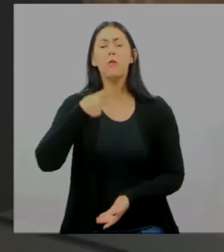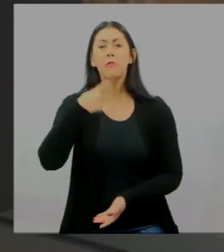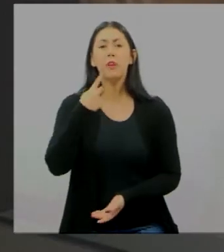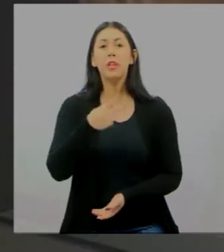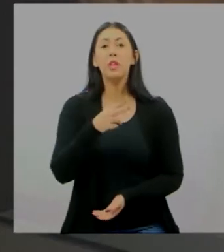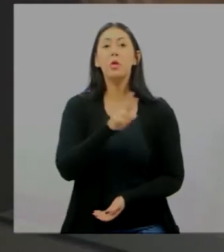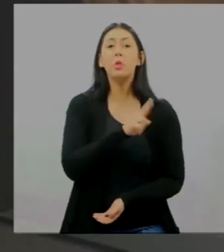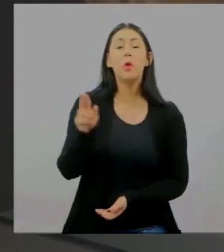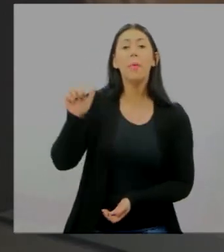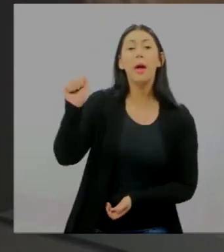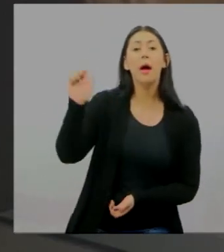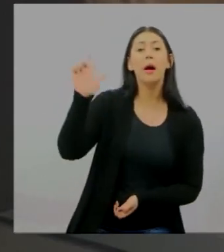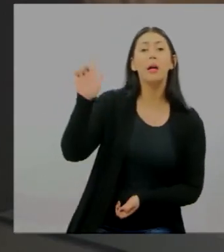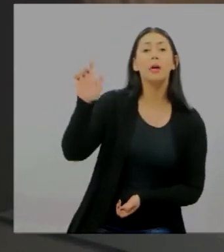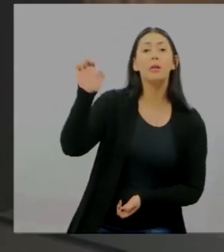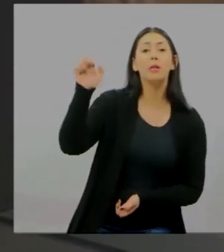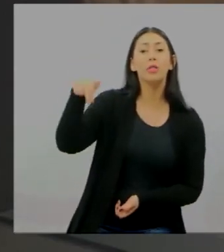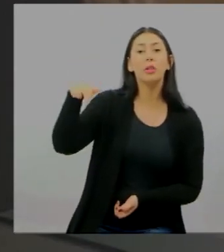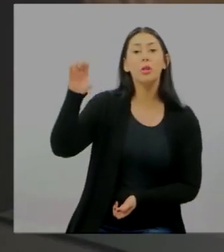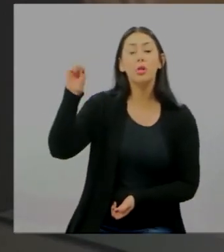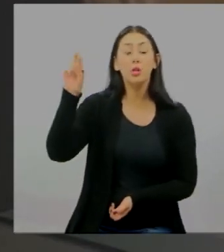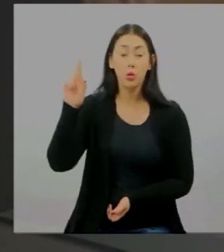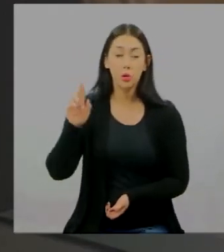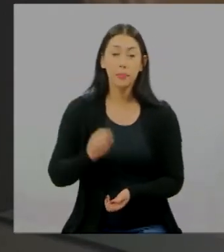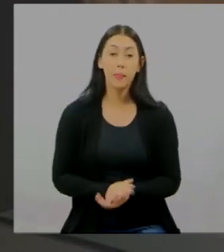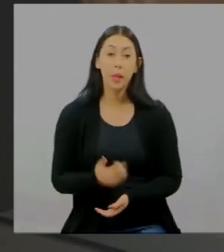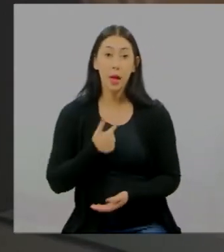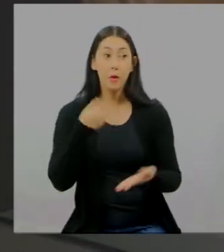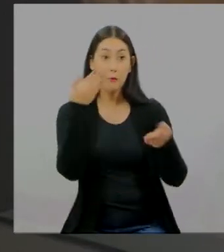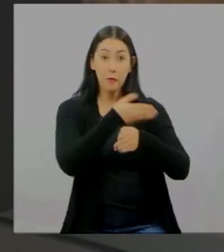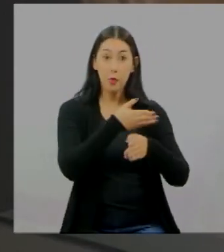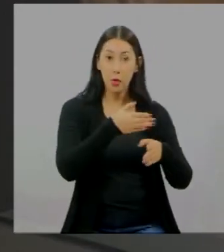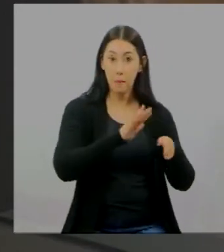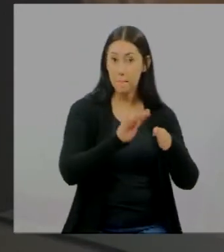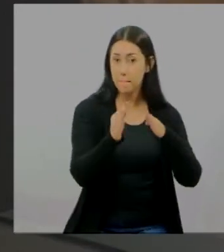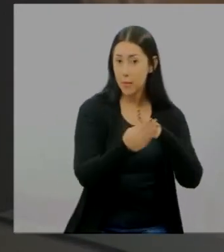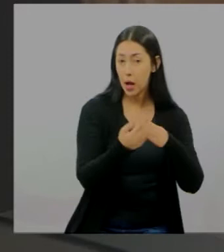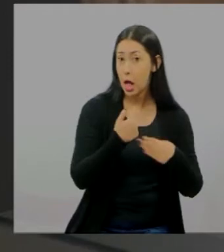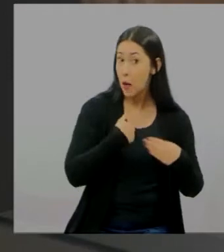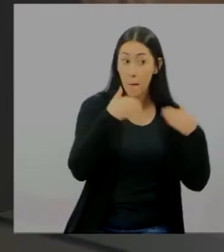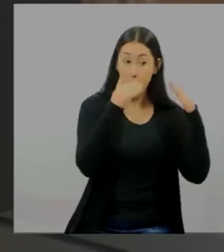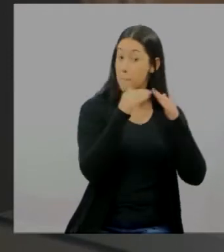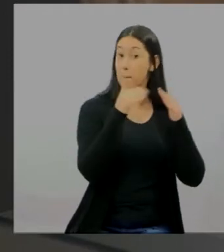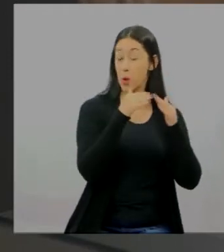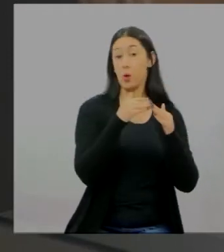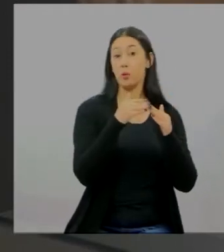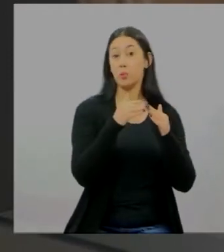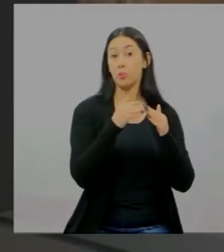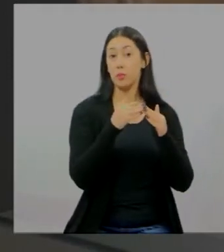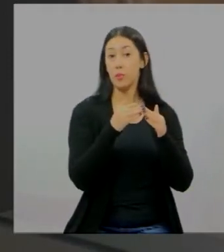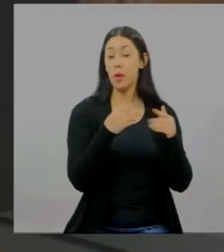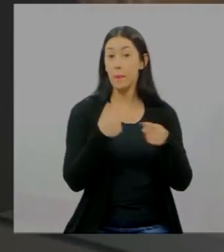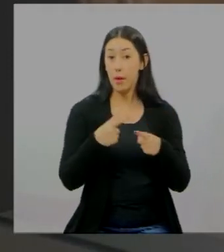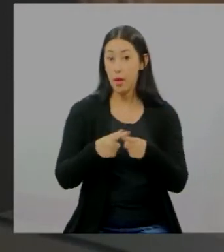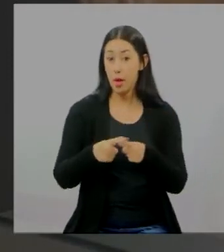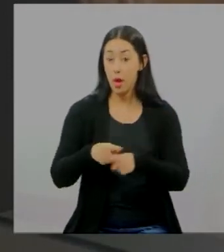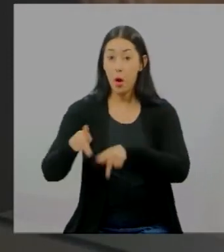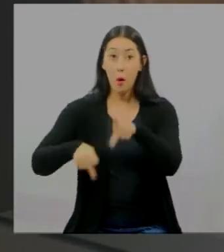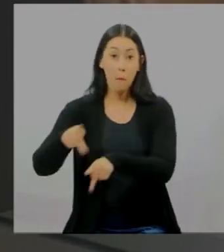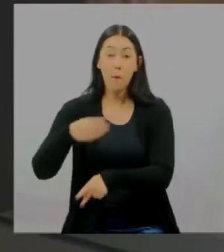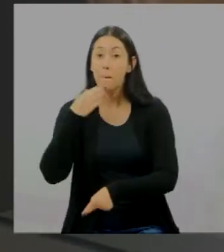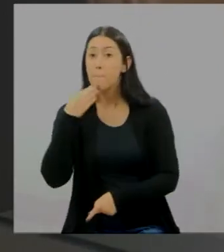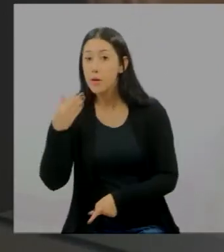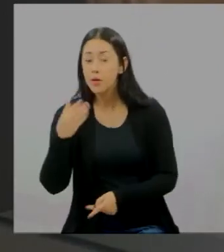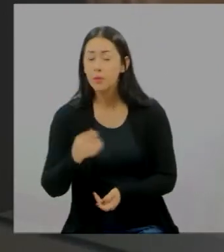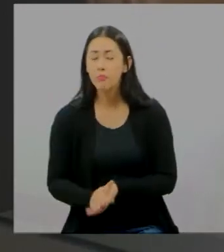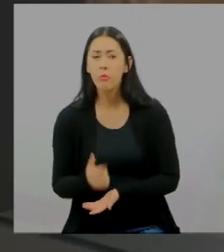Lino, que eu em visita no Jardim Paraíso, no meu bairro onde eu moro, onde eu resido, a pedido dos moradores por causa de um poste que tinha